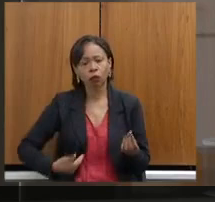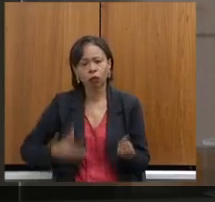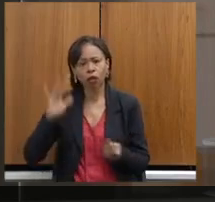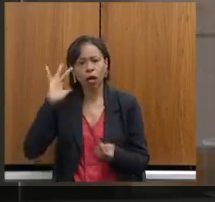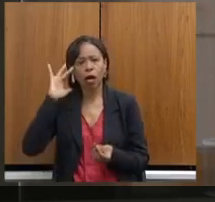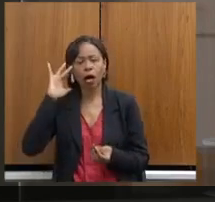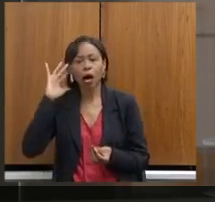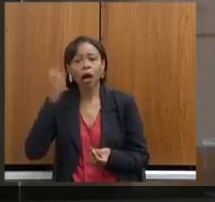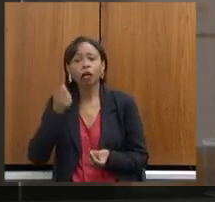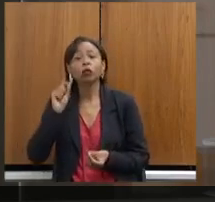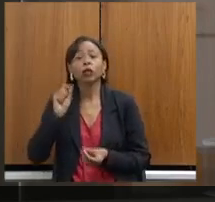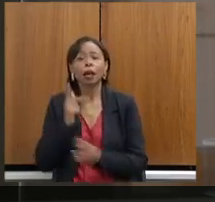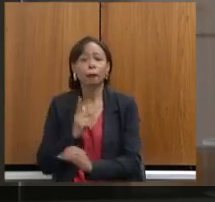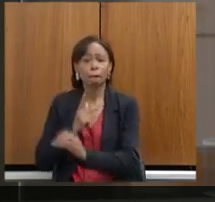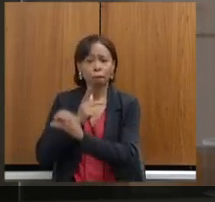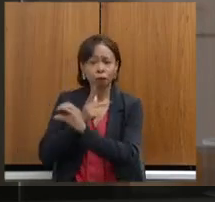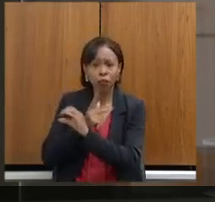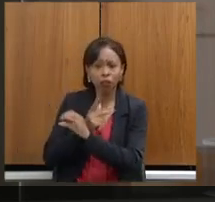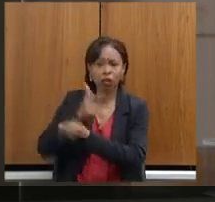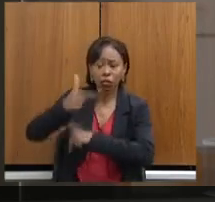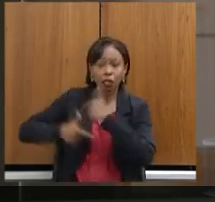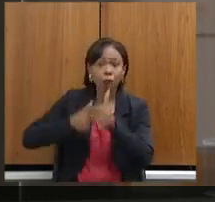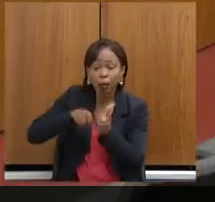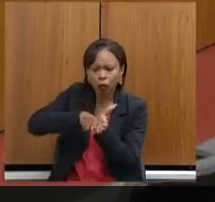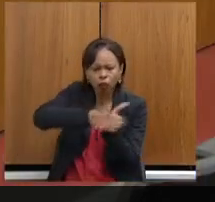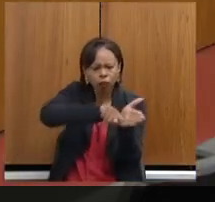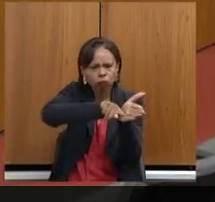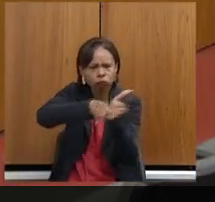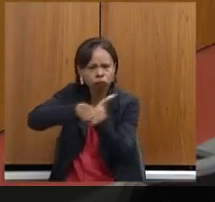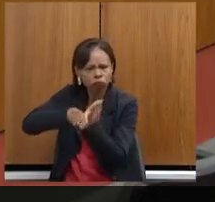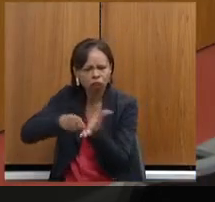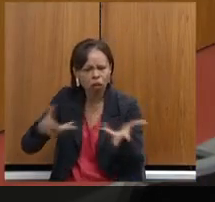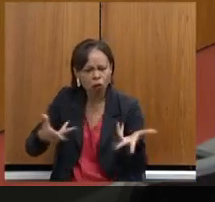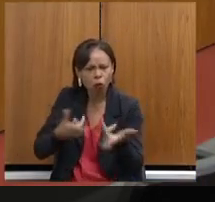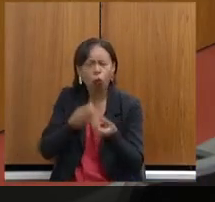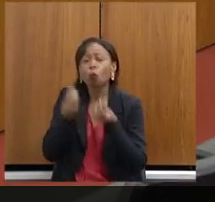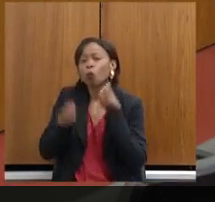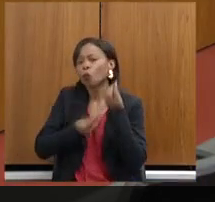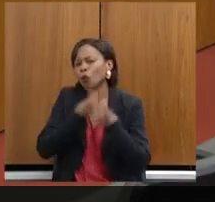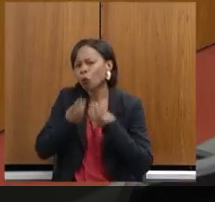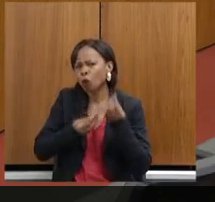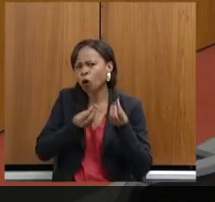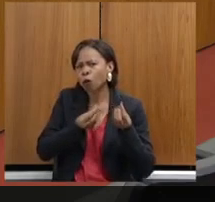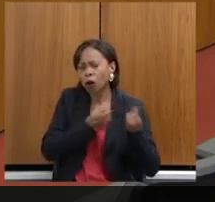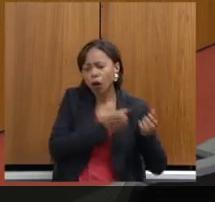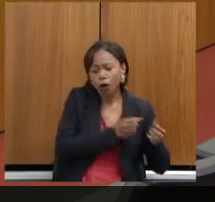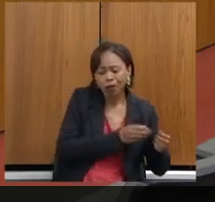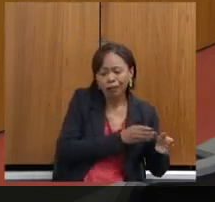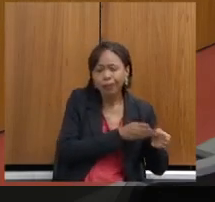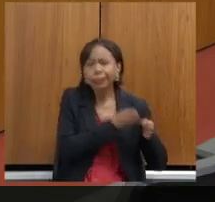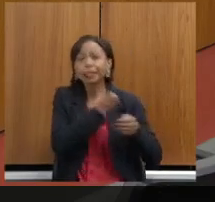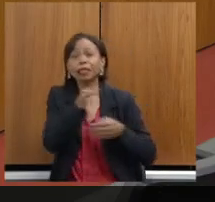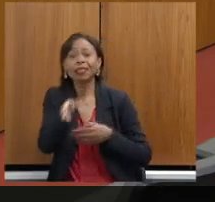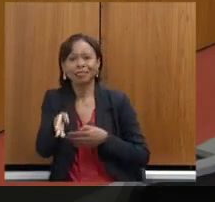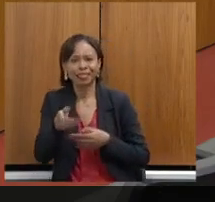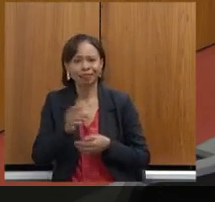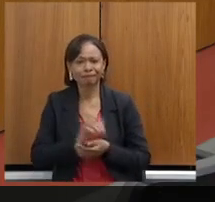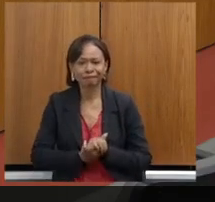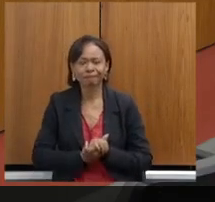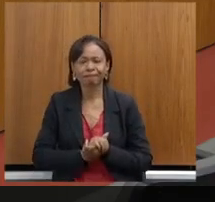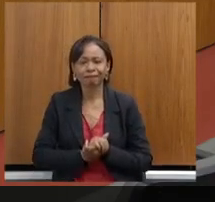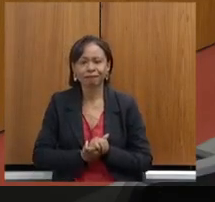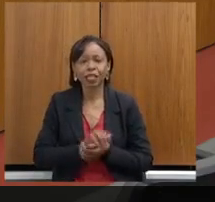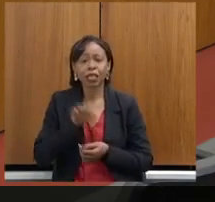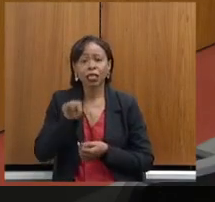que que a polícia civil que trabalha com investigação qualificada vai conseguir se deslocar né fazer